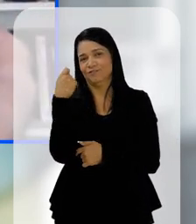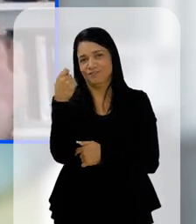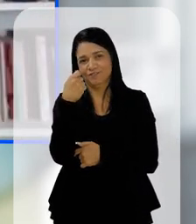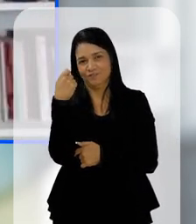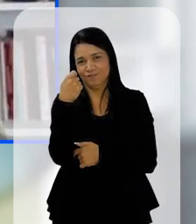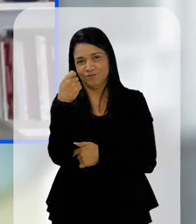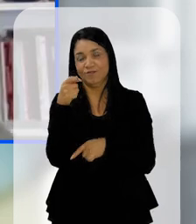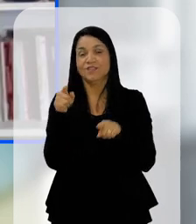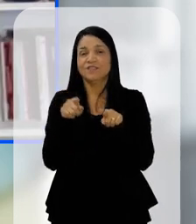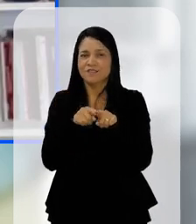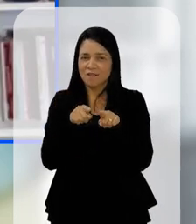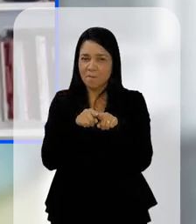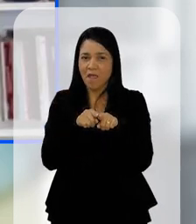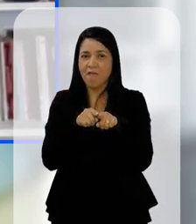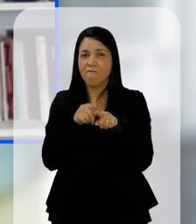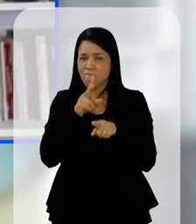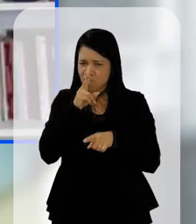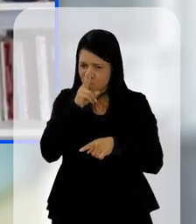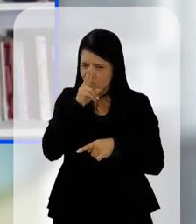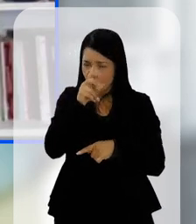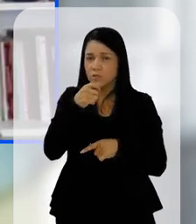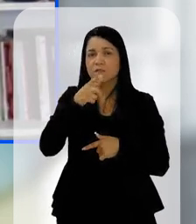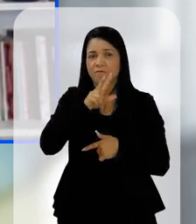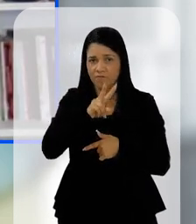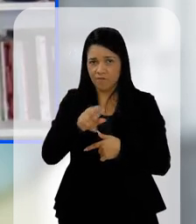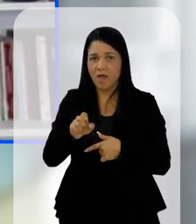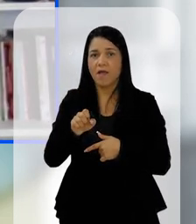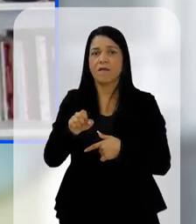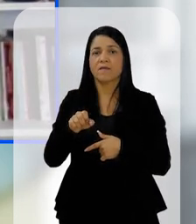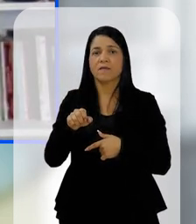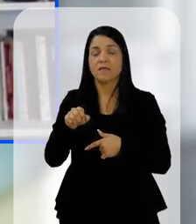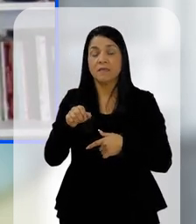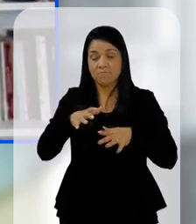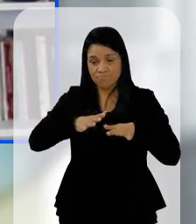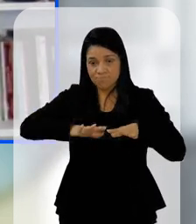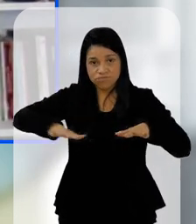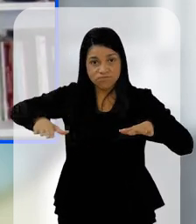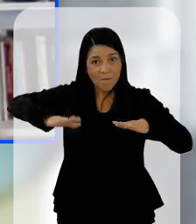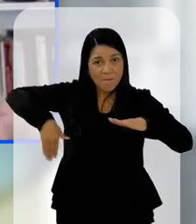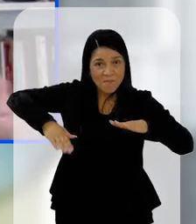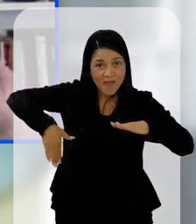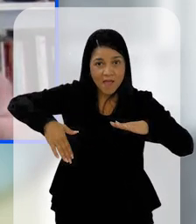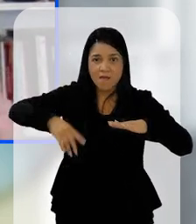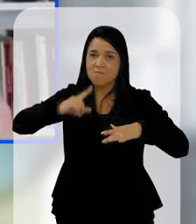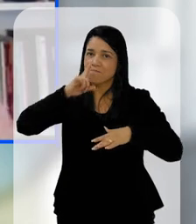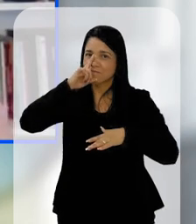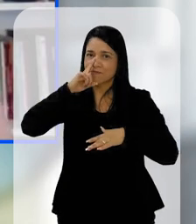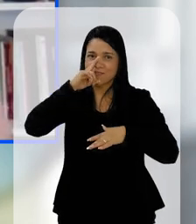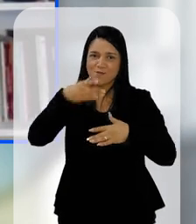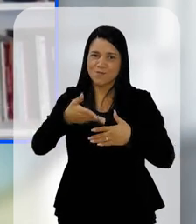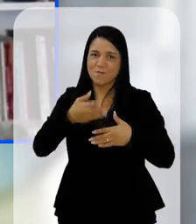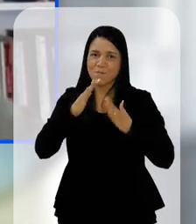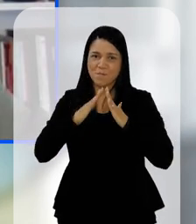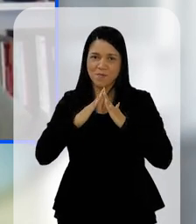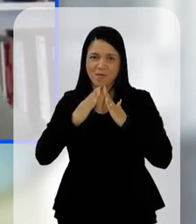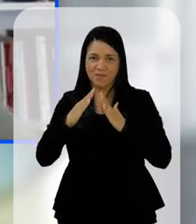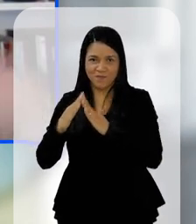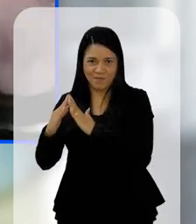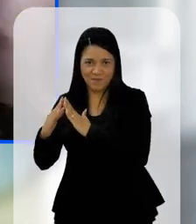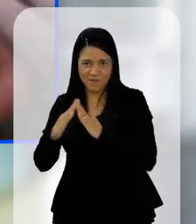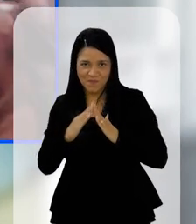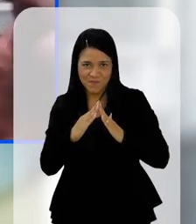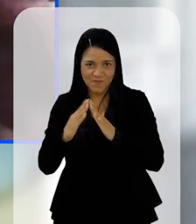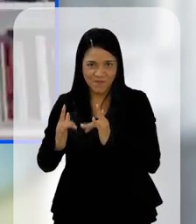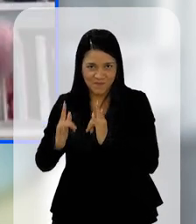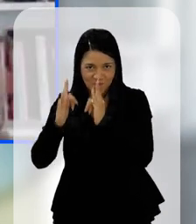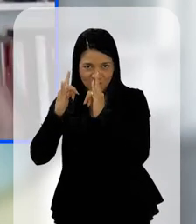no Rio Grande do Sul e talvez se reproduzam com mais força. E aí, quem está na margem litorânea está mais a perigo. Então,